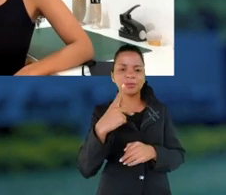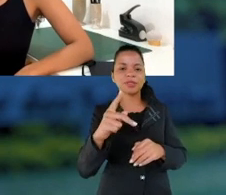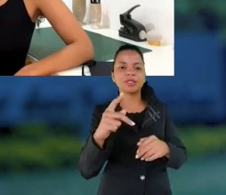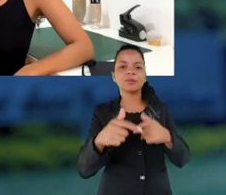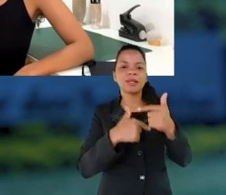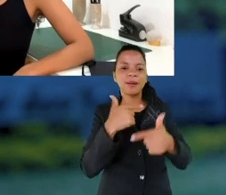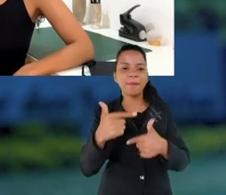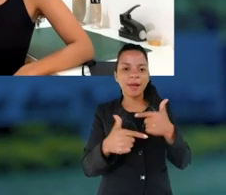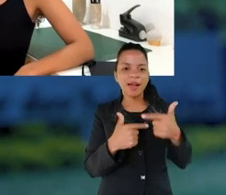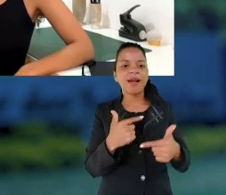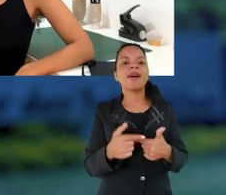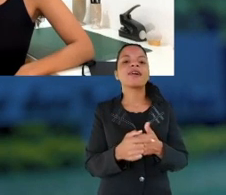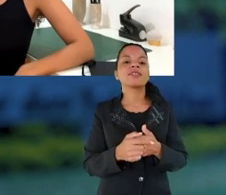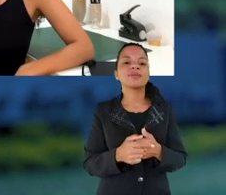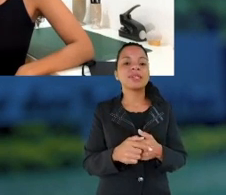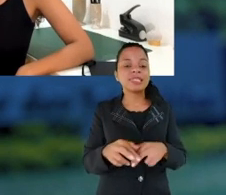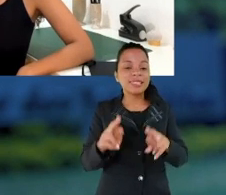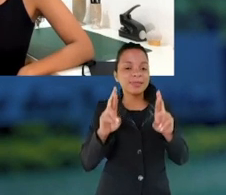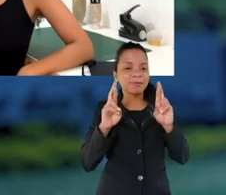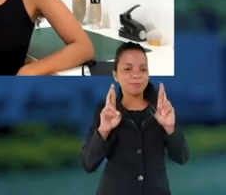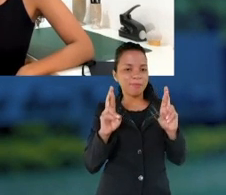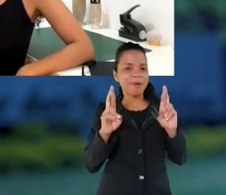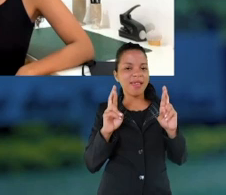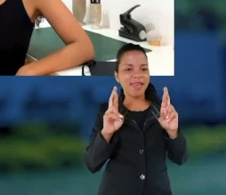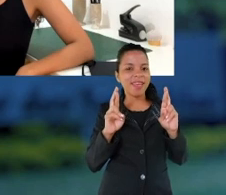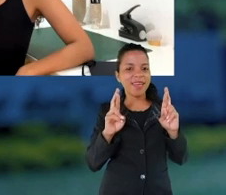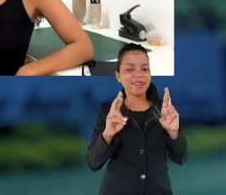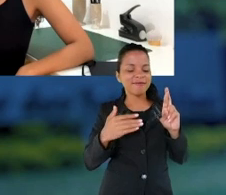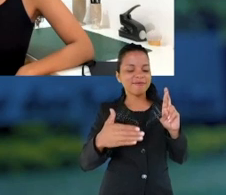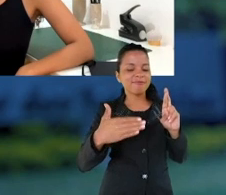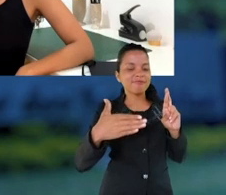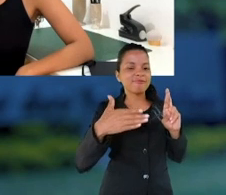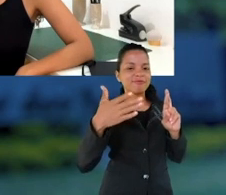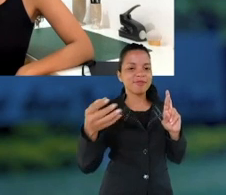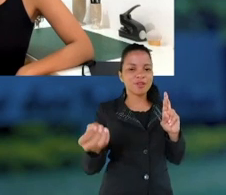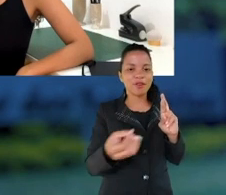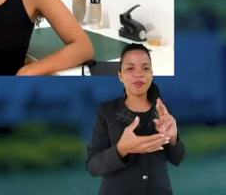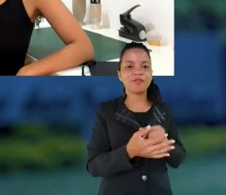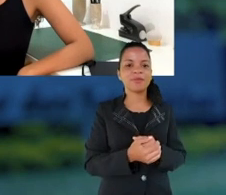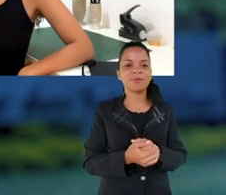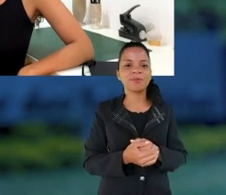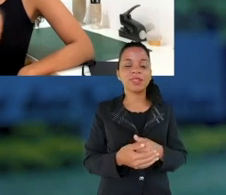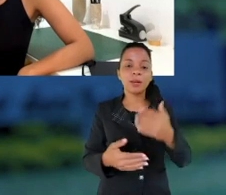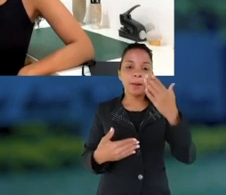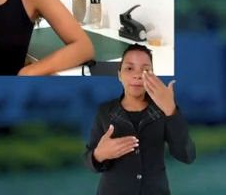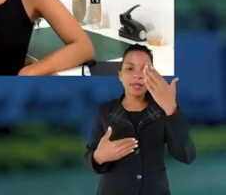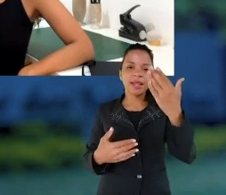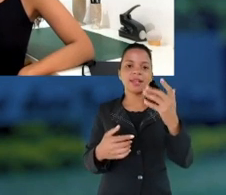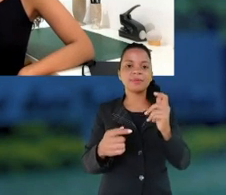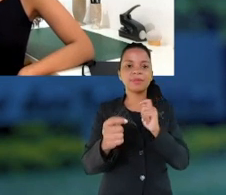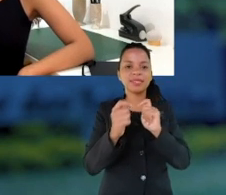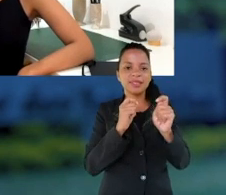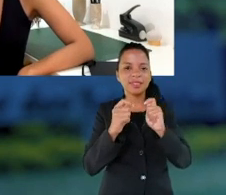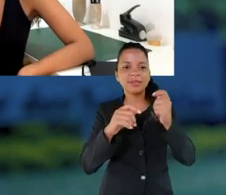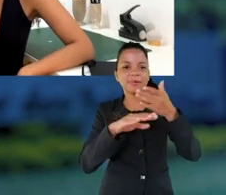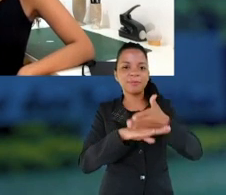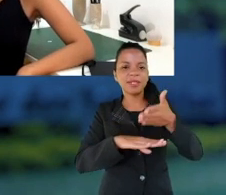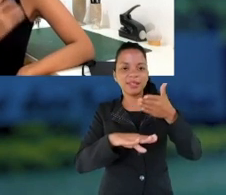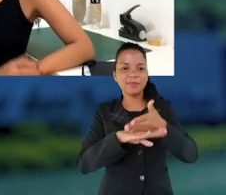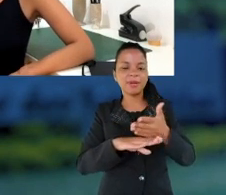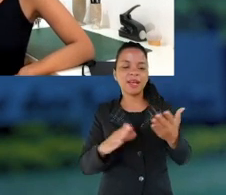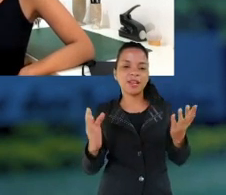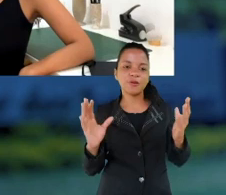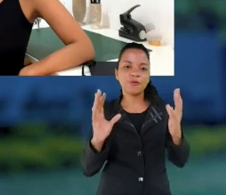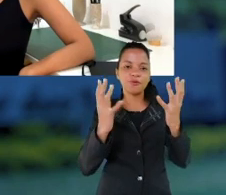ficaram e esperamos ansiosos aí pelos próximos passos. Eu agradeço muito as entrevistadas pela participação no evento, a